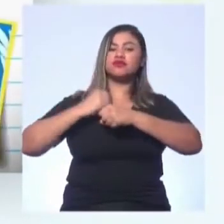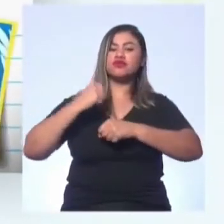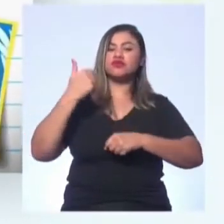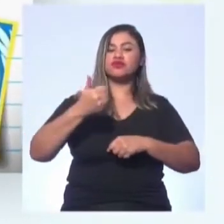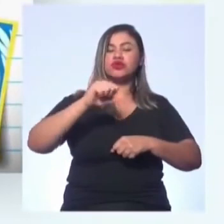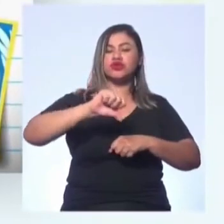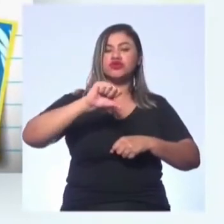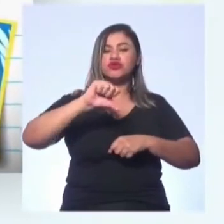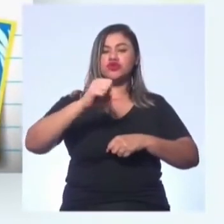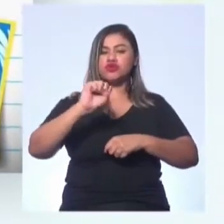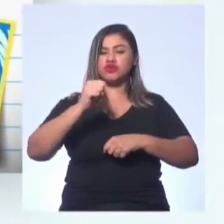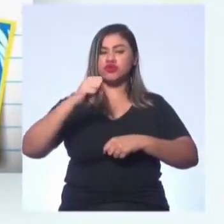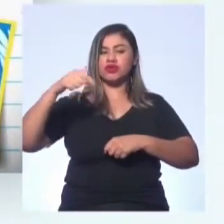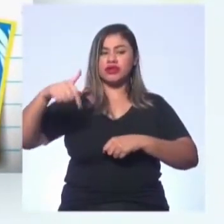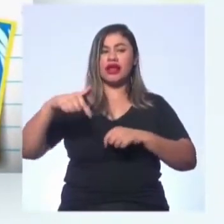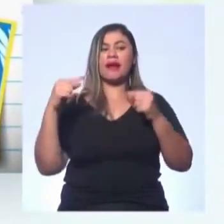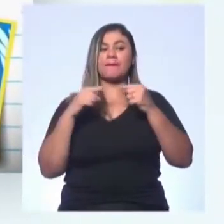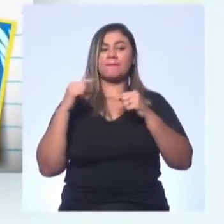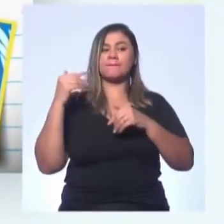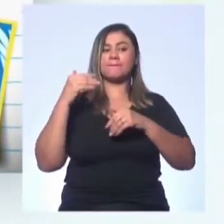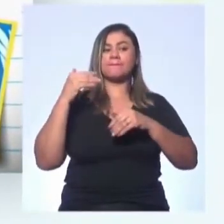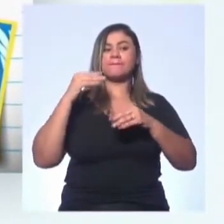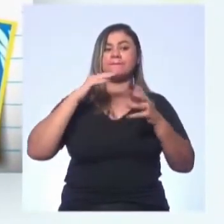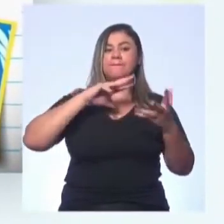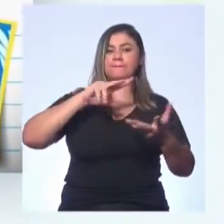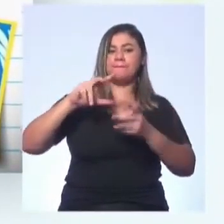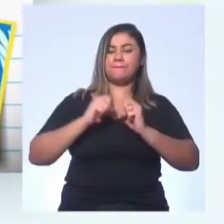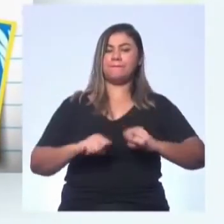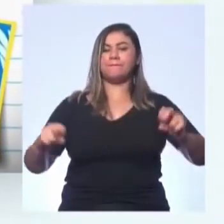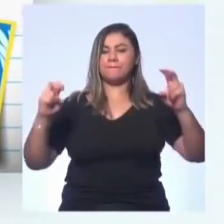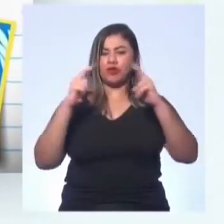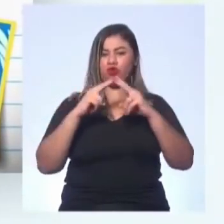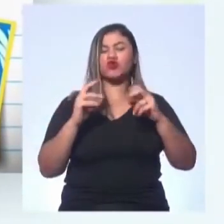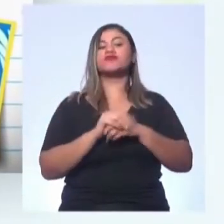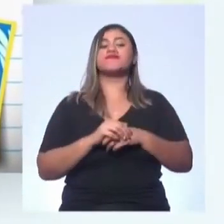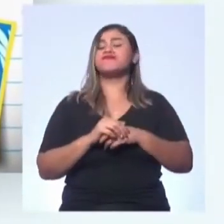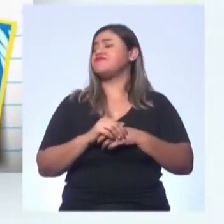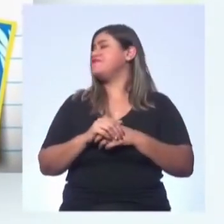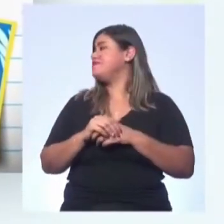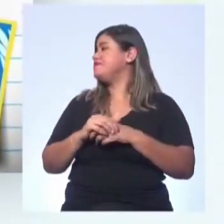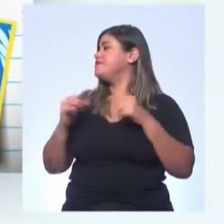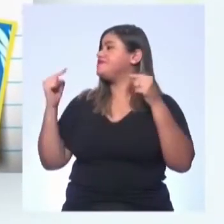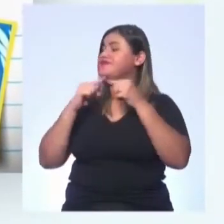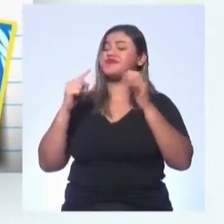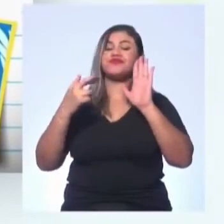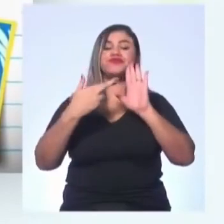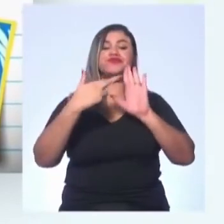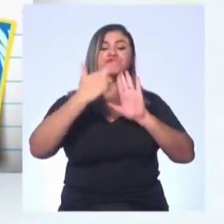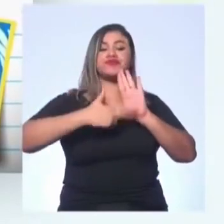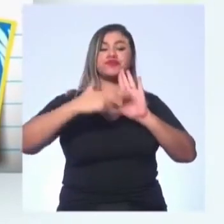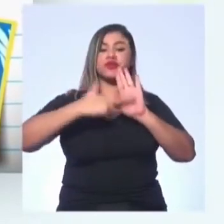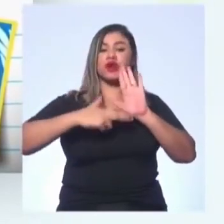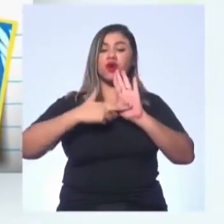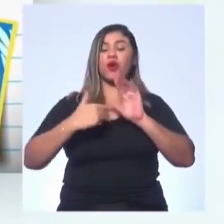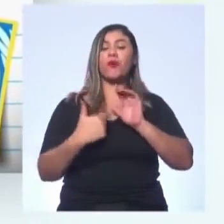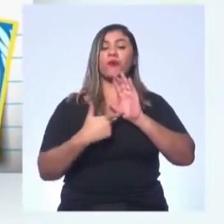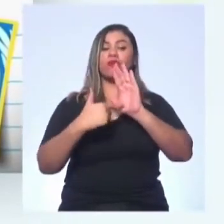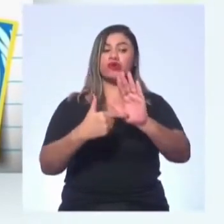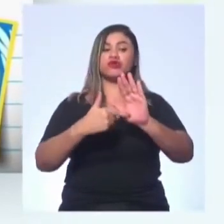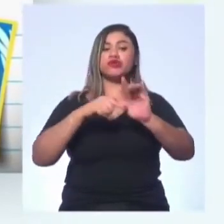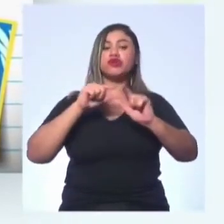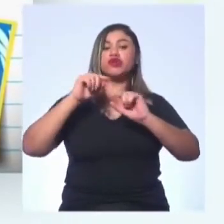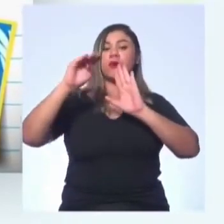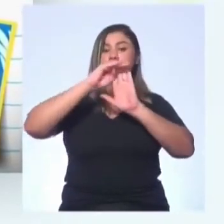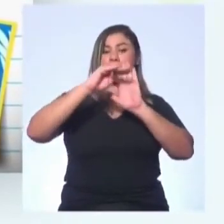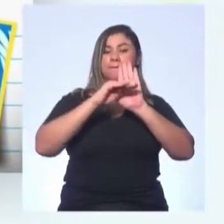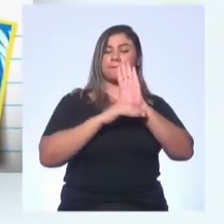pela Comissão Mundial sobre o Meio Ambiente e Desenvolvimento da ONU. Essa comissão elaborou um relatório estabelecendo a definição e os princípios que